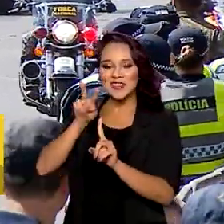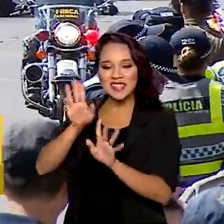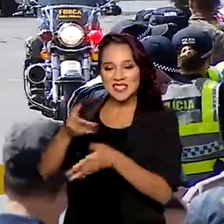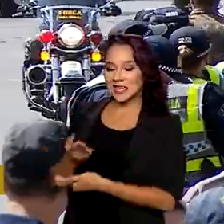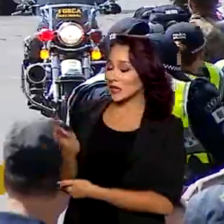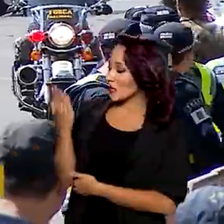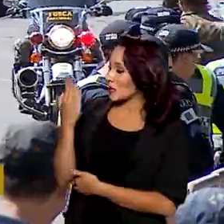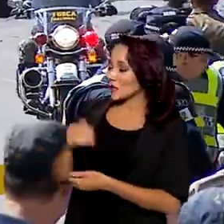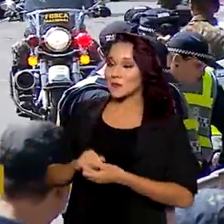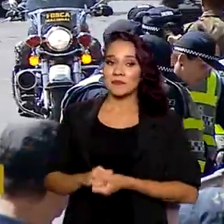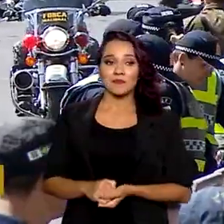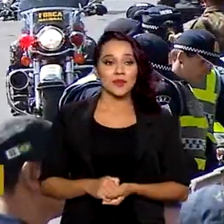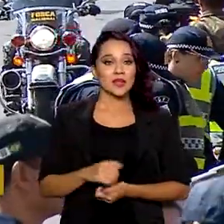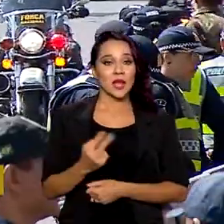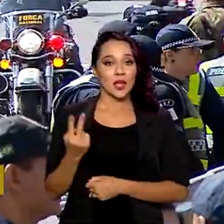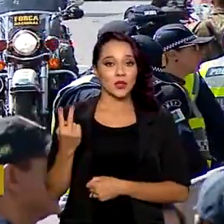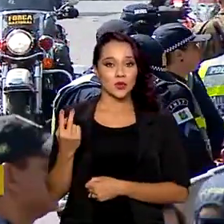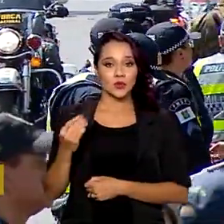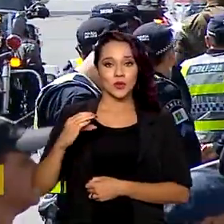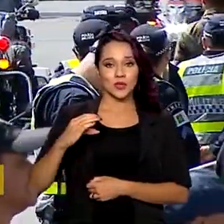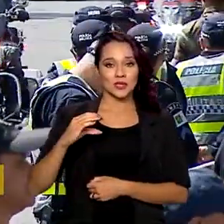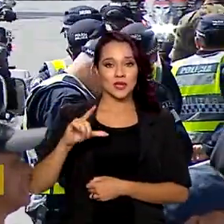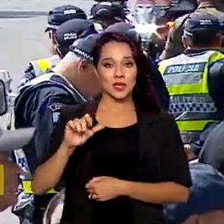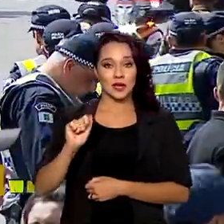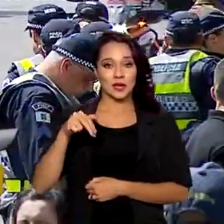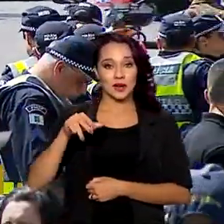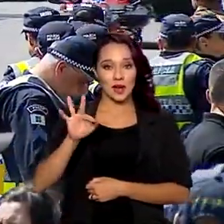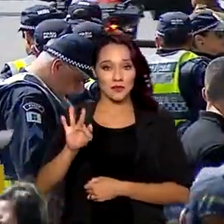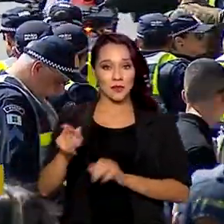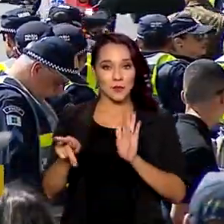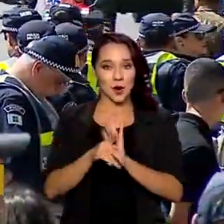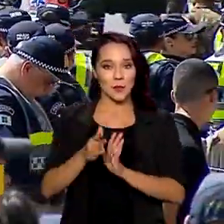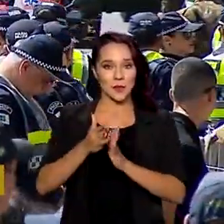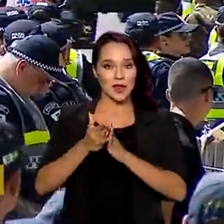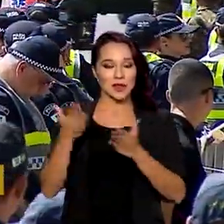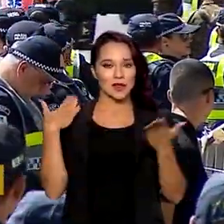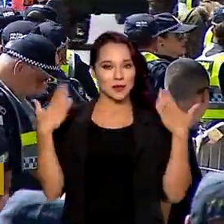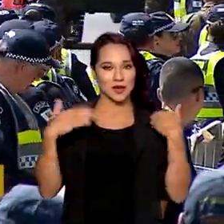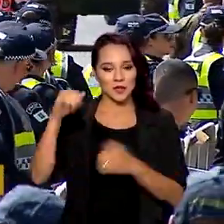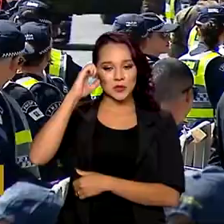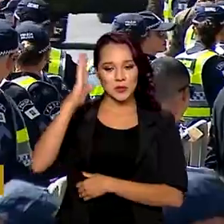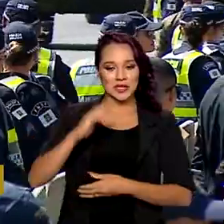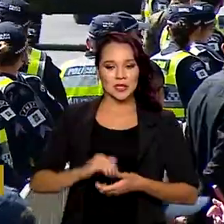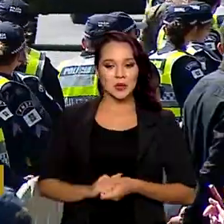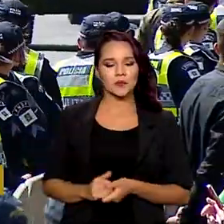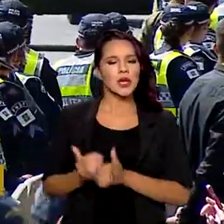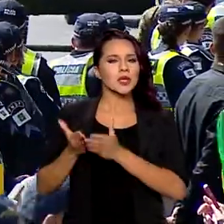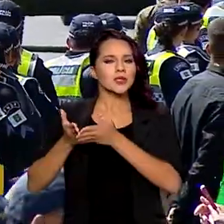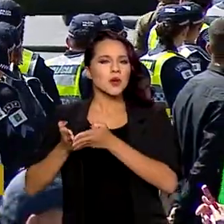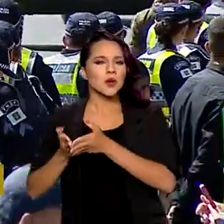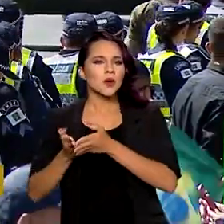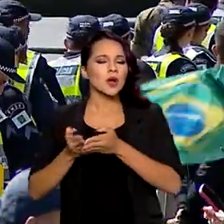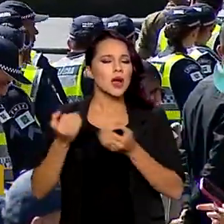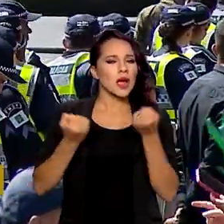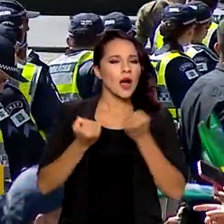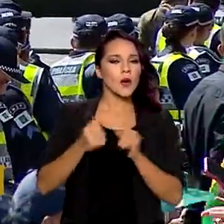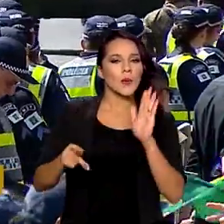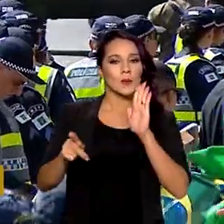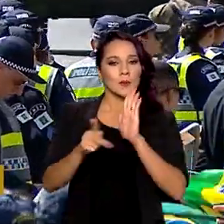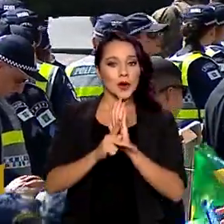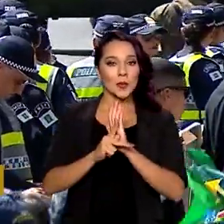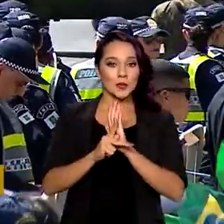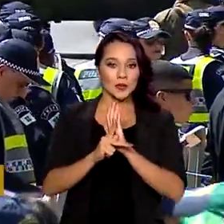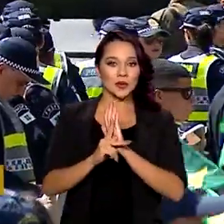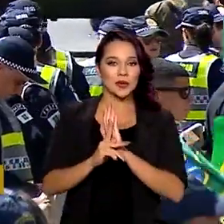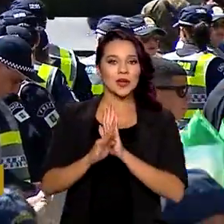o posicionamento dos dois clãs da Marinha do Brasil. São viaturas que fazem parte do batalhão de